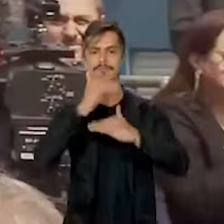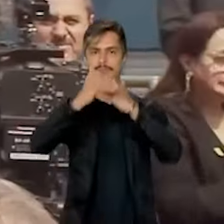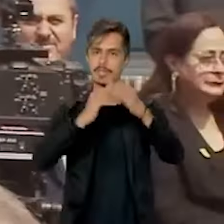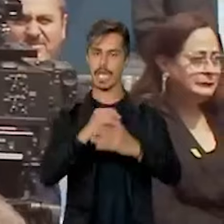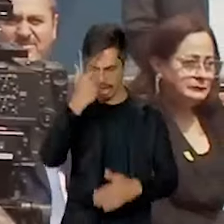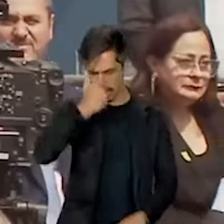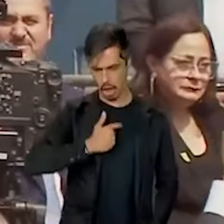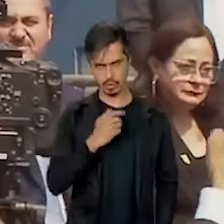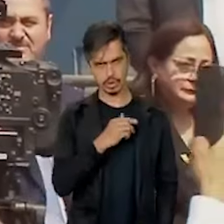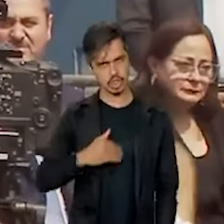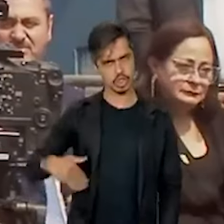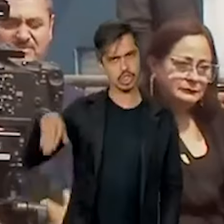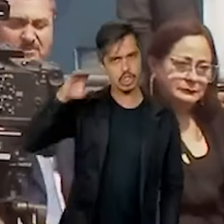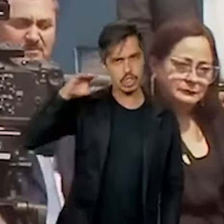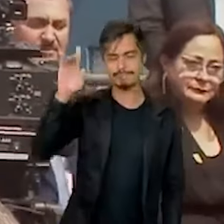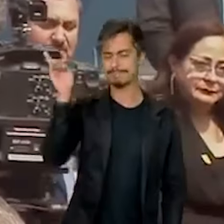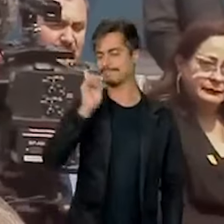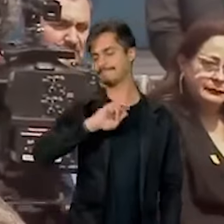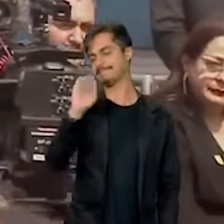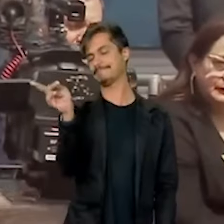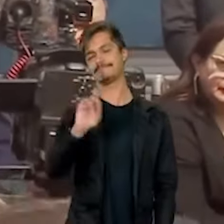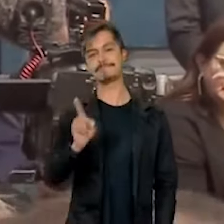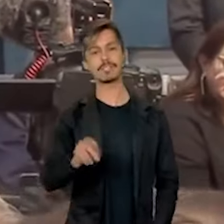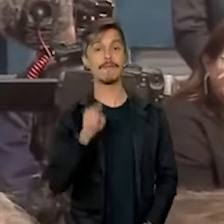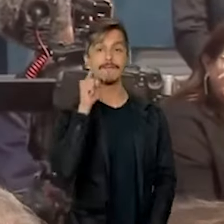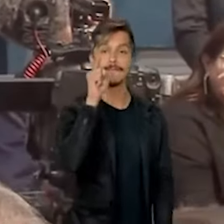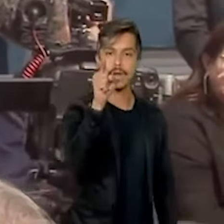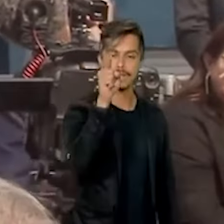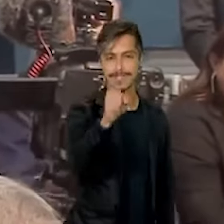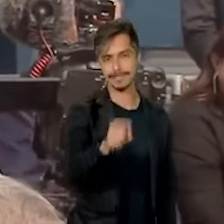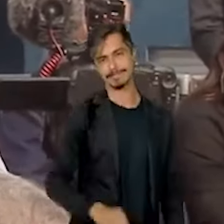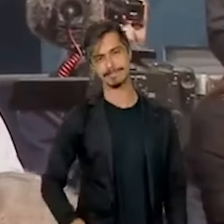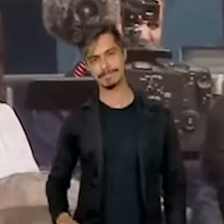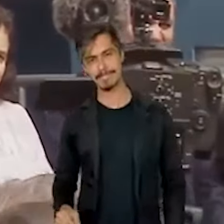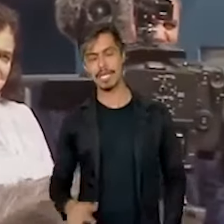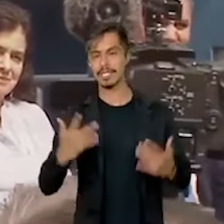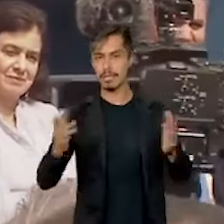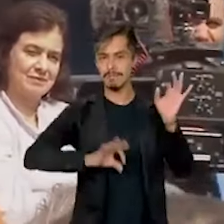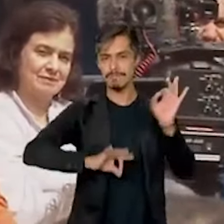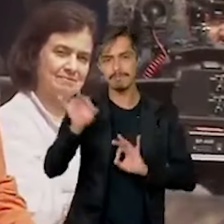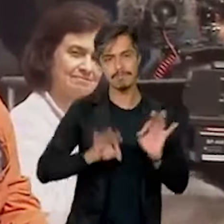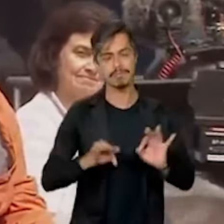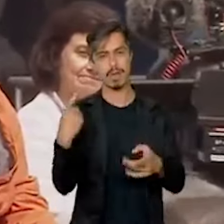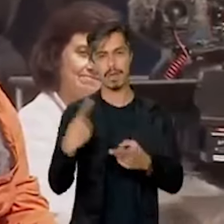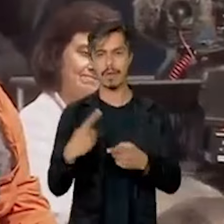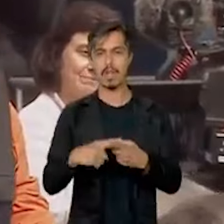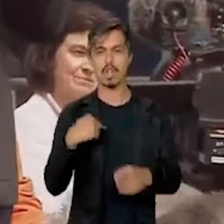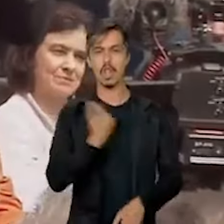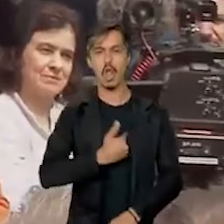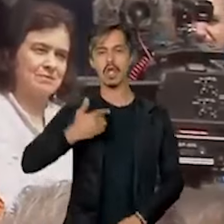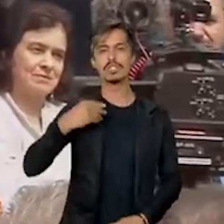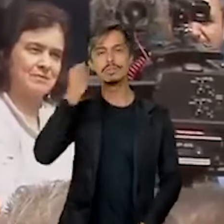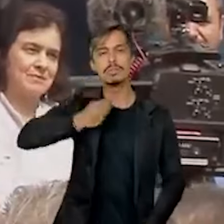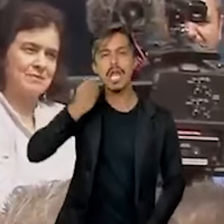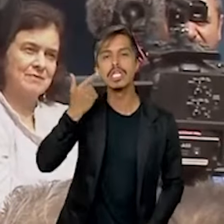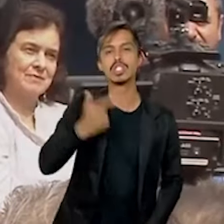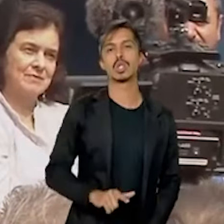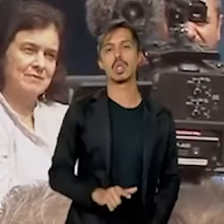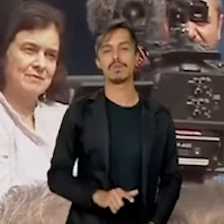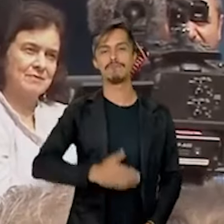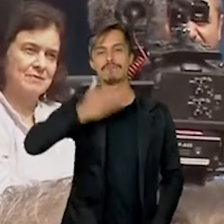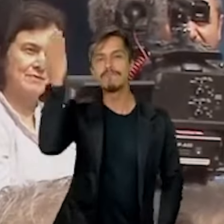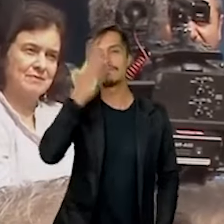Não fui eu que cheguei. Não fui eu que cheguei, foi vocês. Então se prepare, porque nós vamos provar mais uma vez